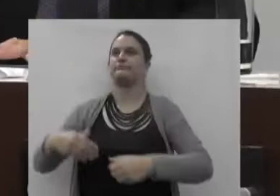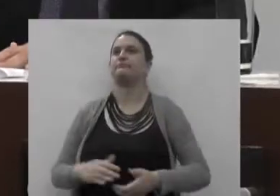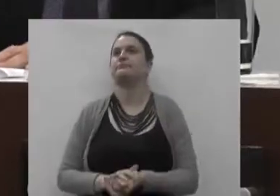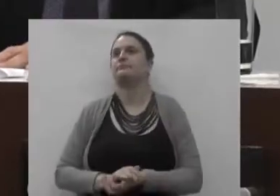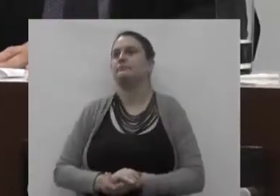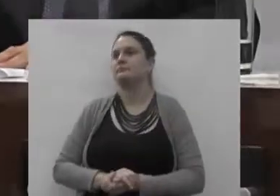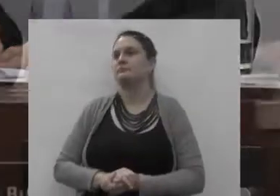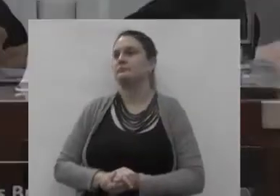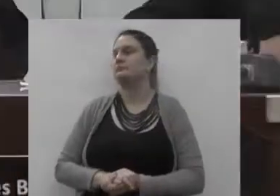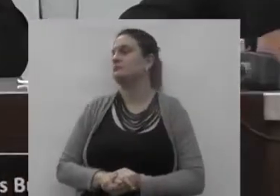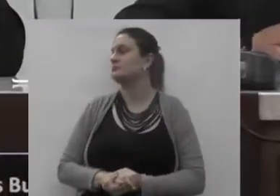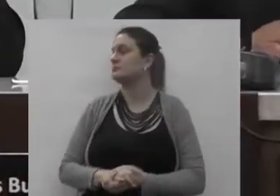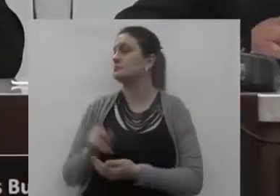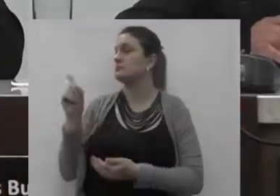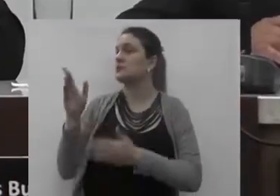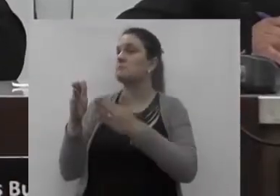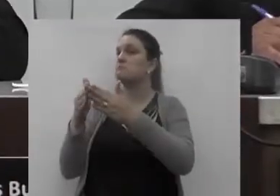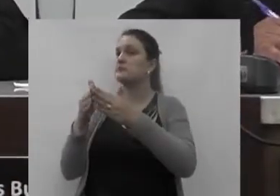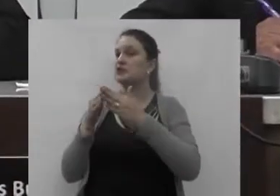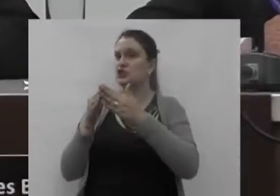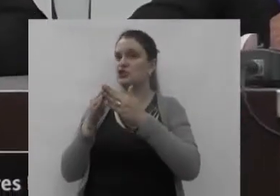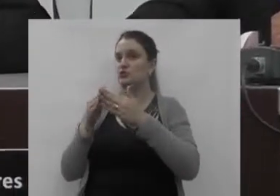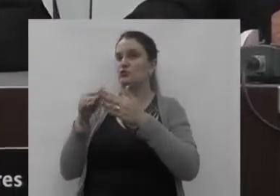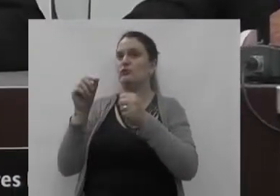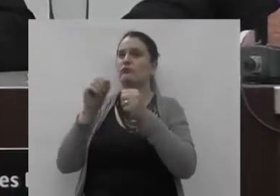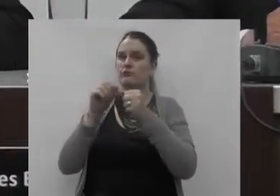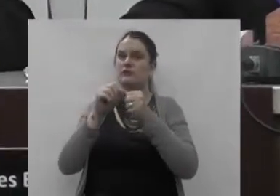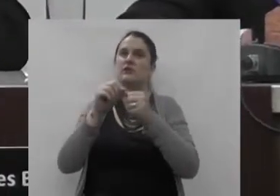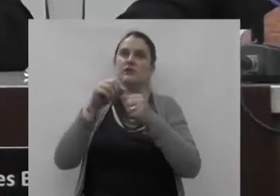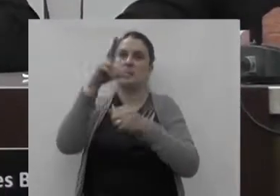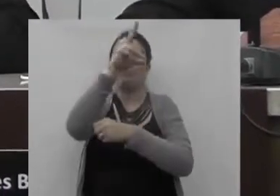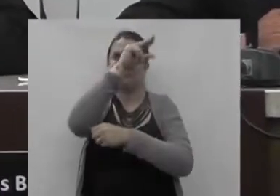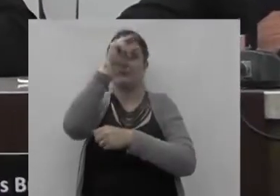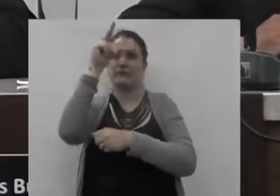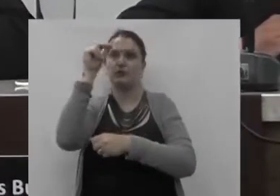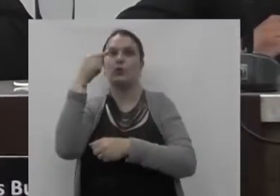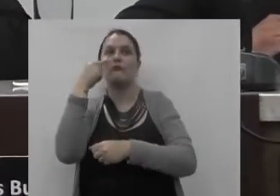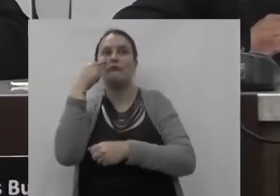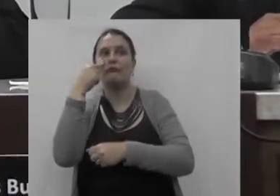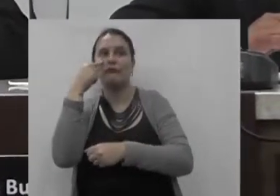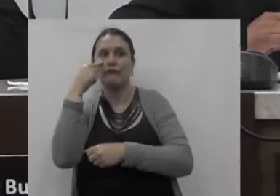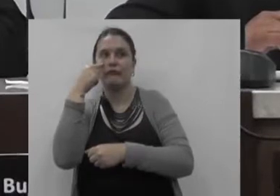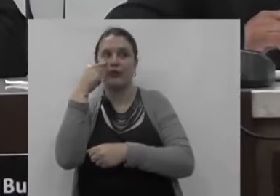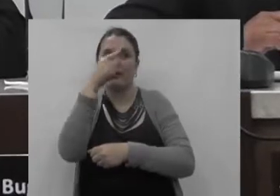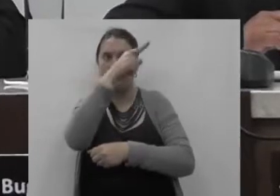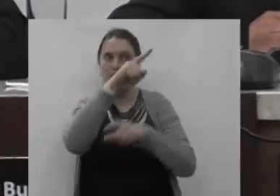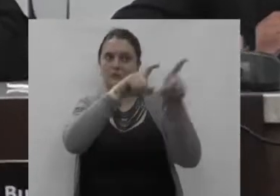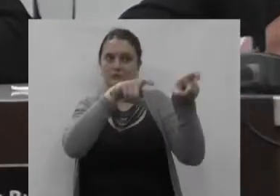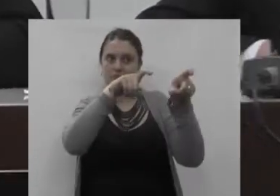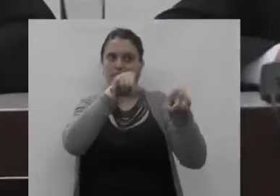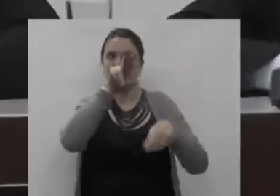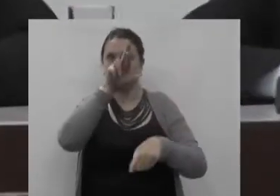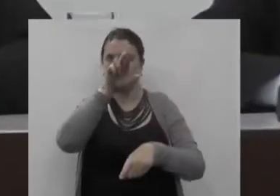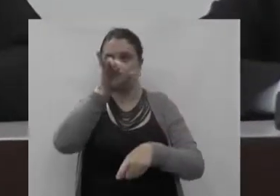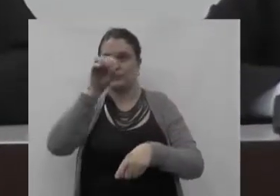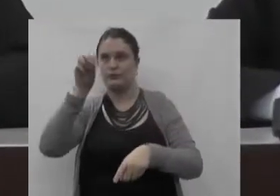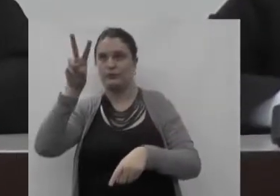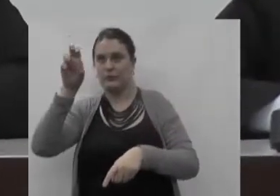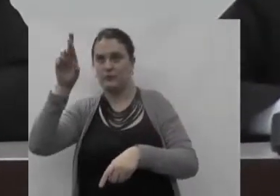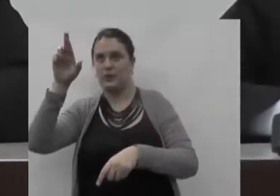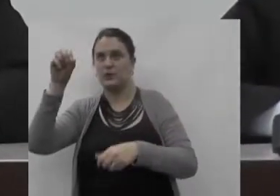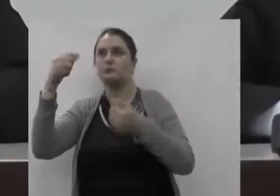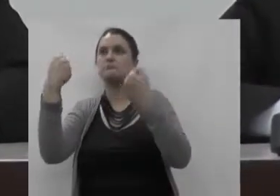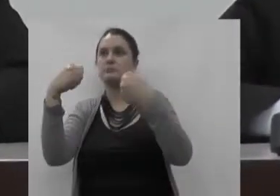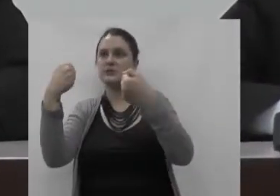Então, requerimento verbal do vereador Valdecir José Rático, o qual